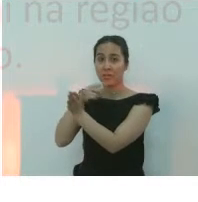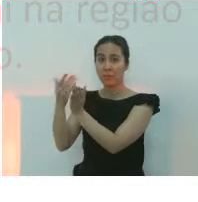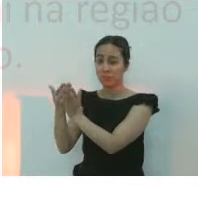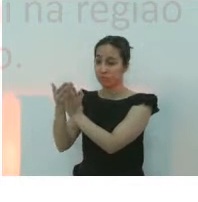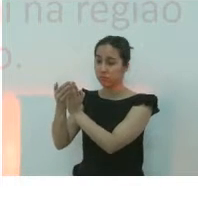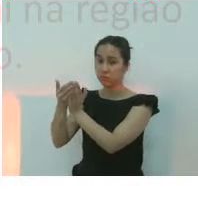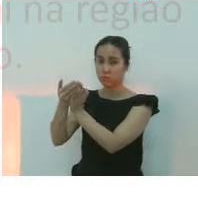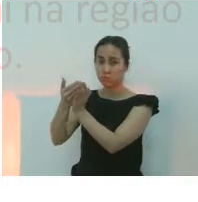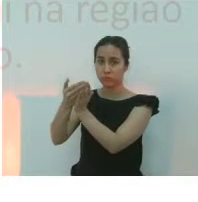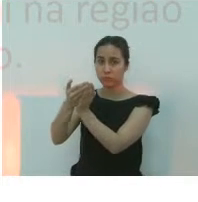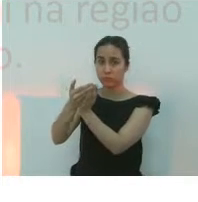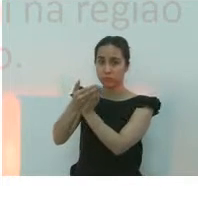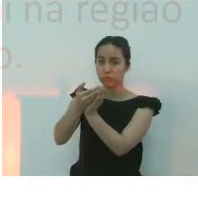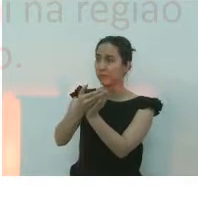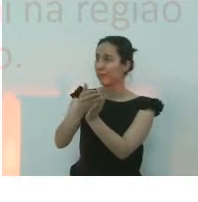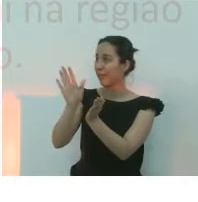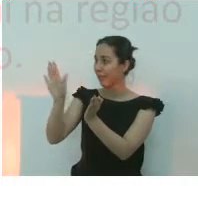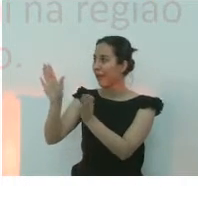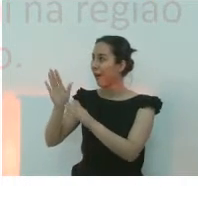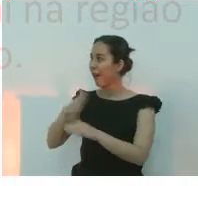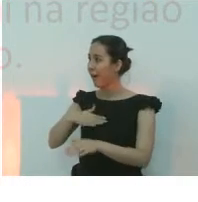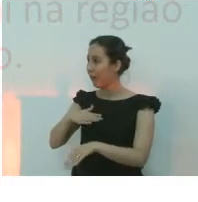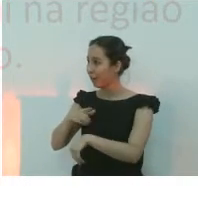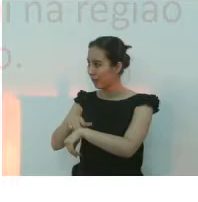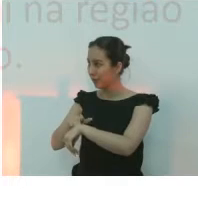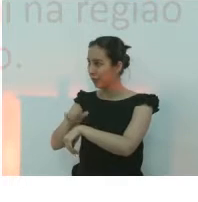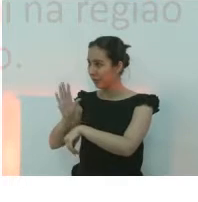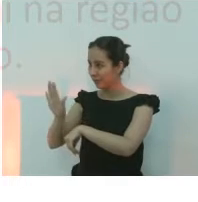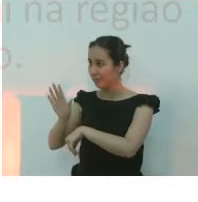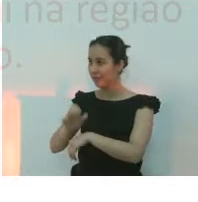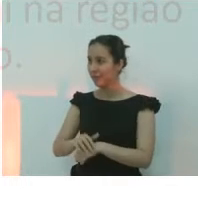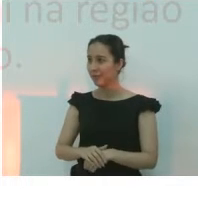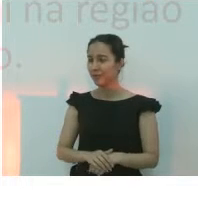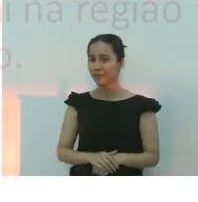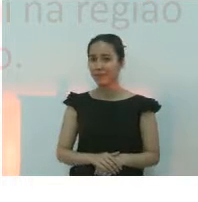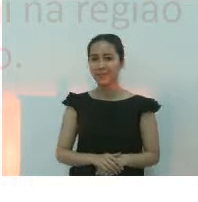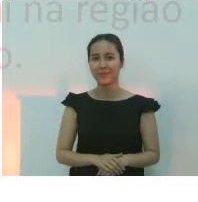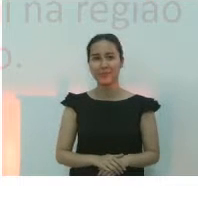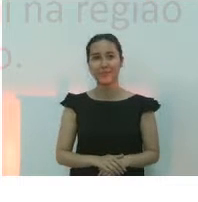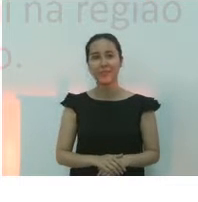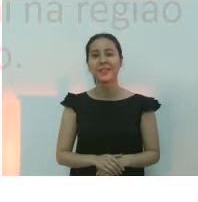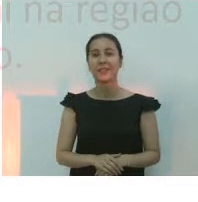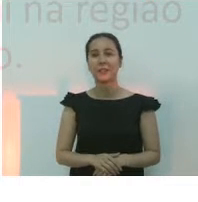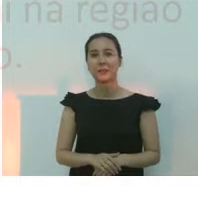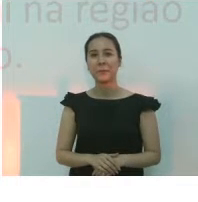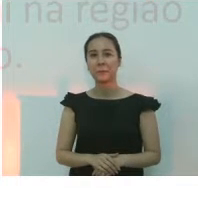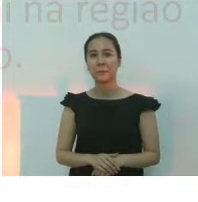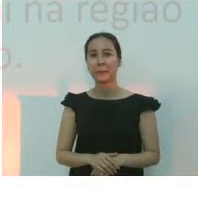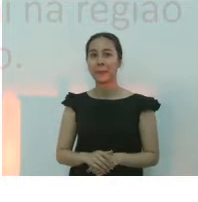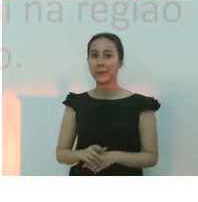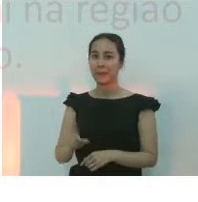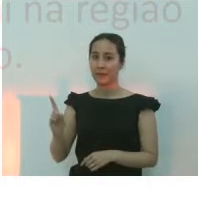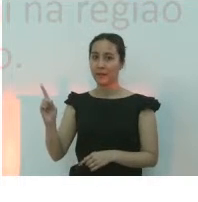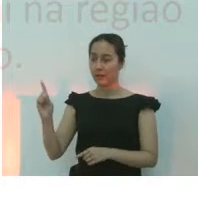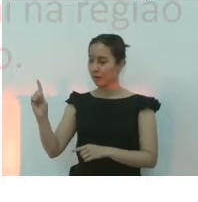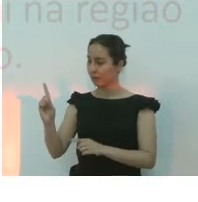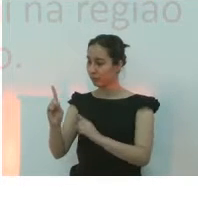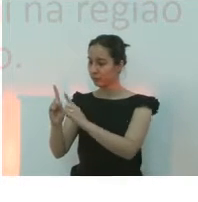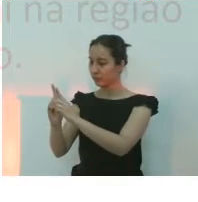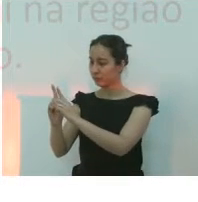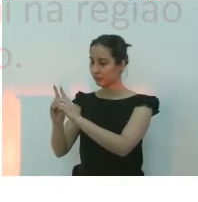vai dar tempo tranquilo giovanni battista gene mas 5 a mulher e mais quatro